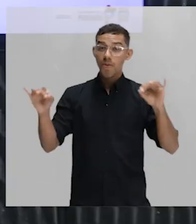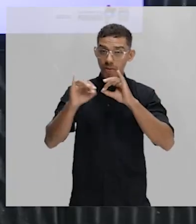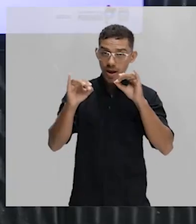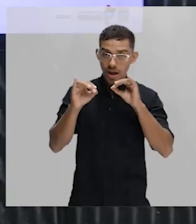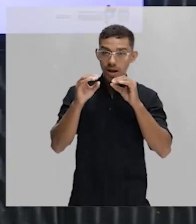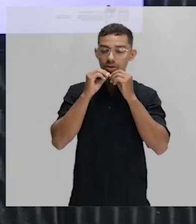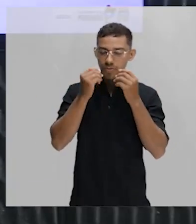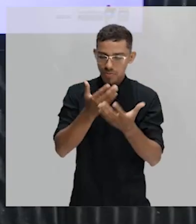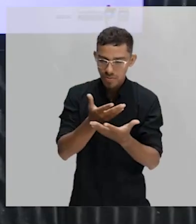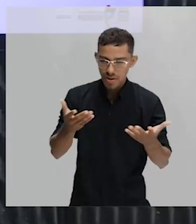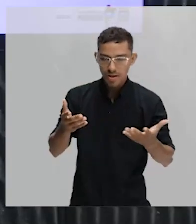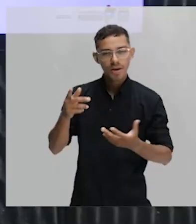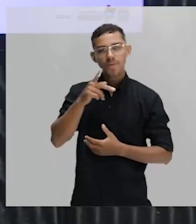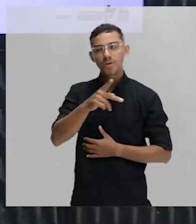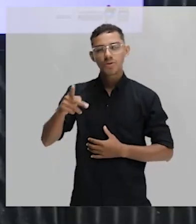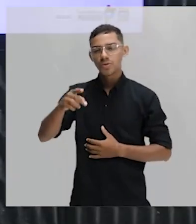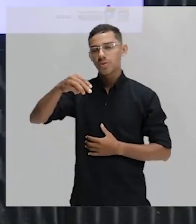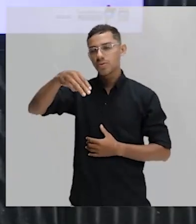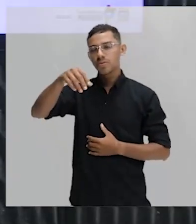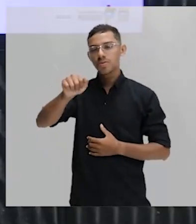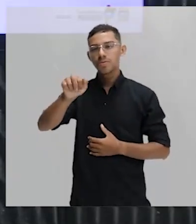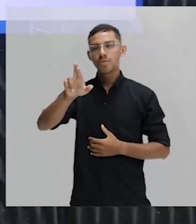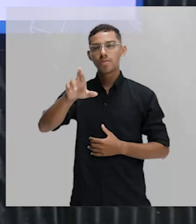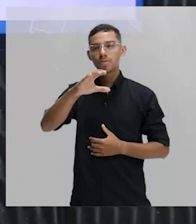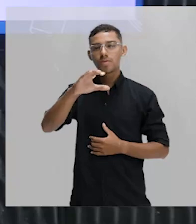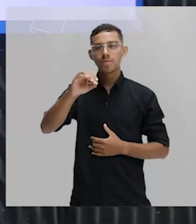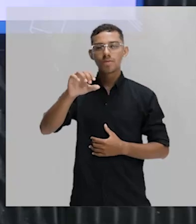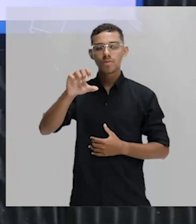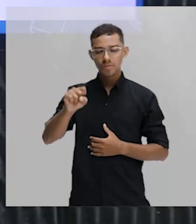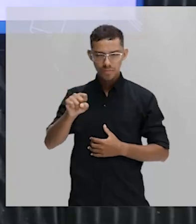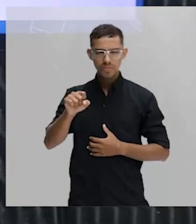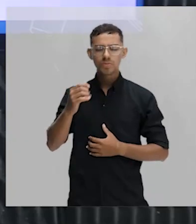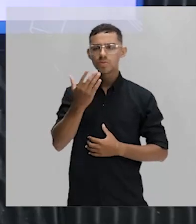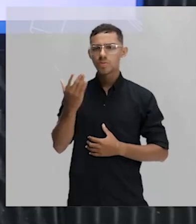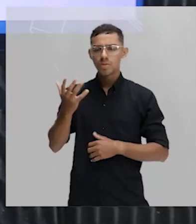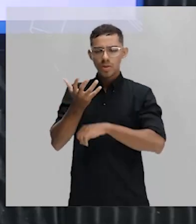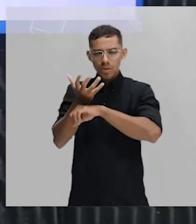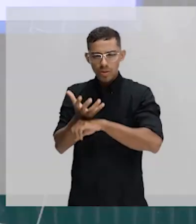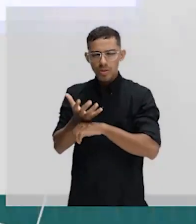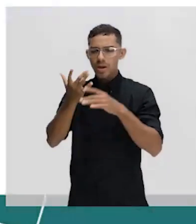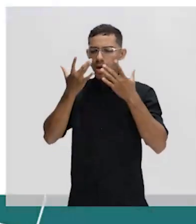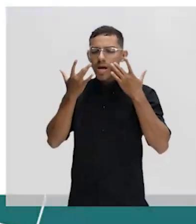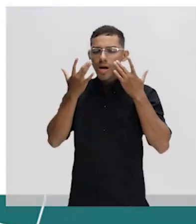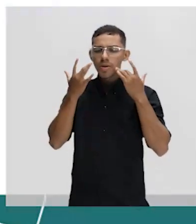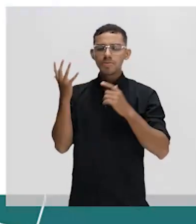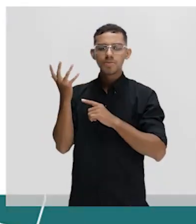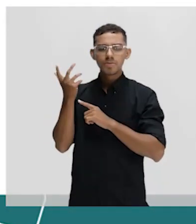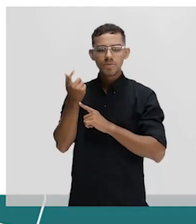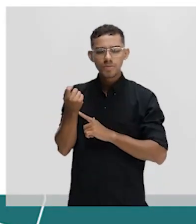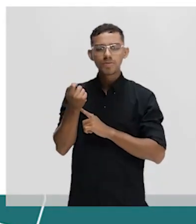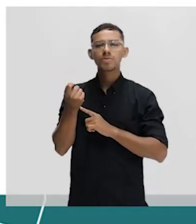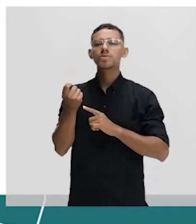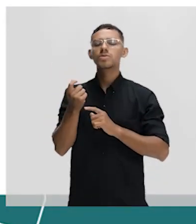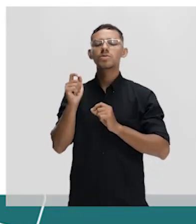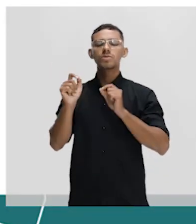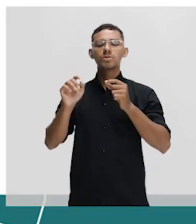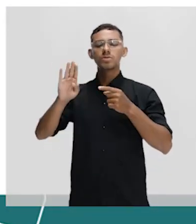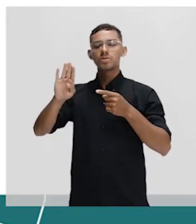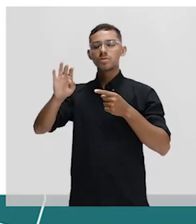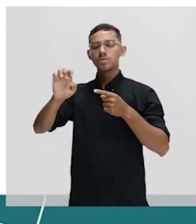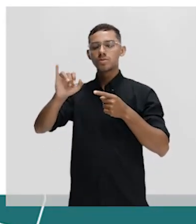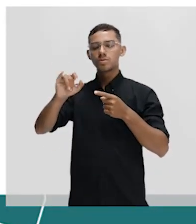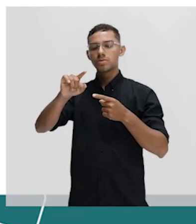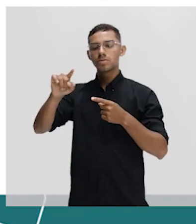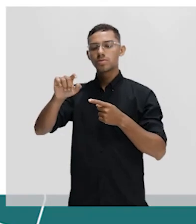Olá, gente. Professor Marcos Dominici aqui, professor de arte, e hoje a gente vai falar sobre arte bizantina. A arte bizantina é um dos mecanismos, um